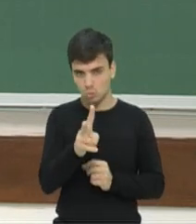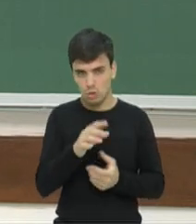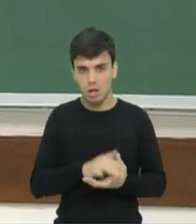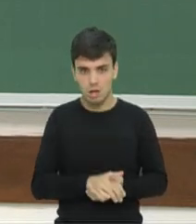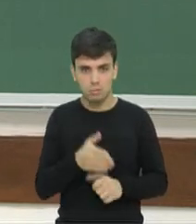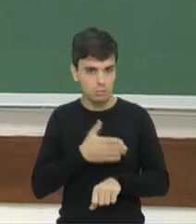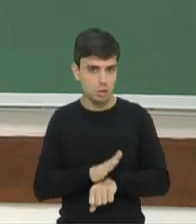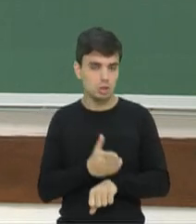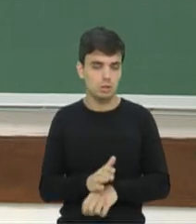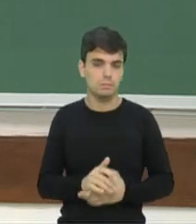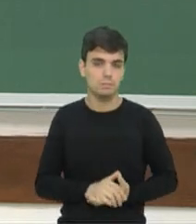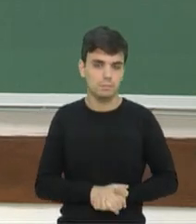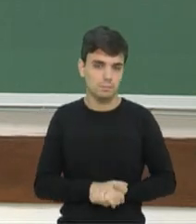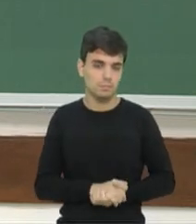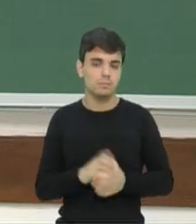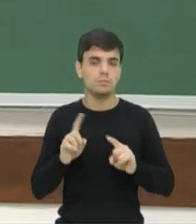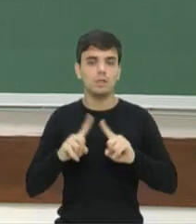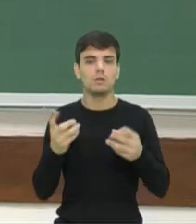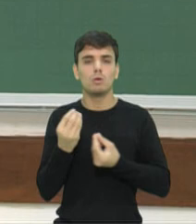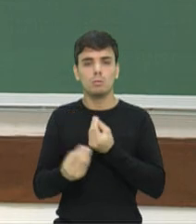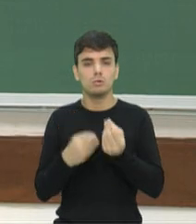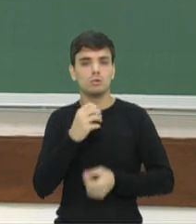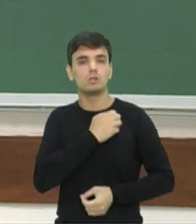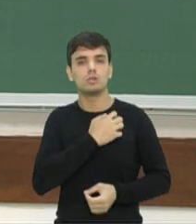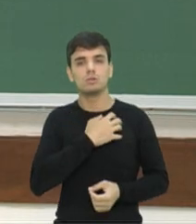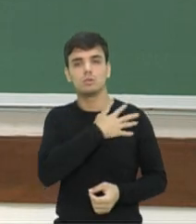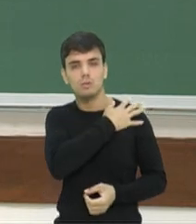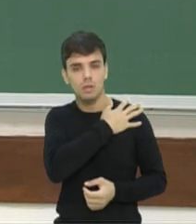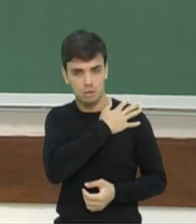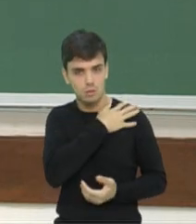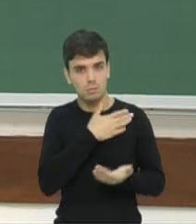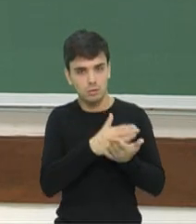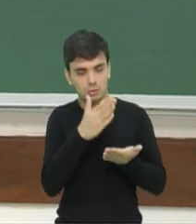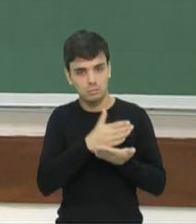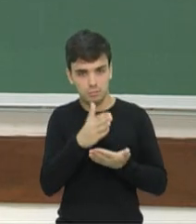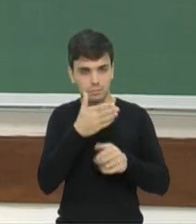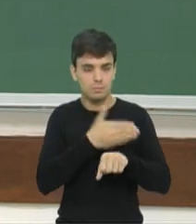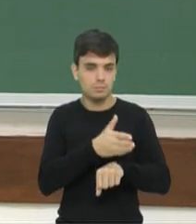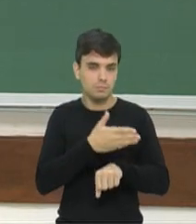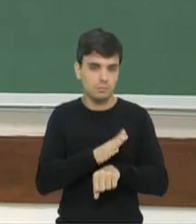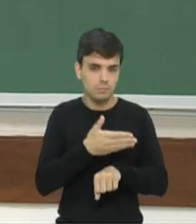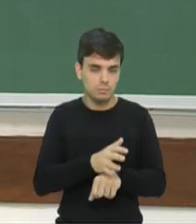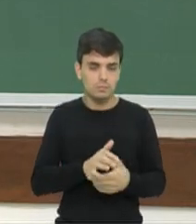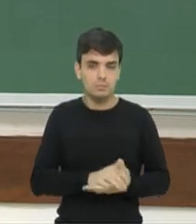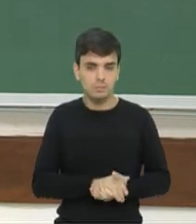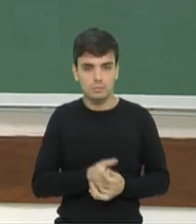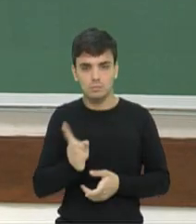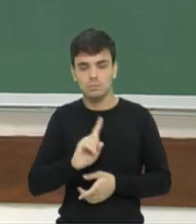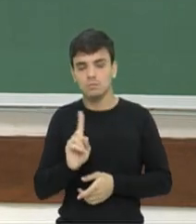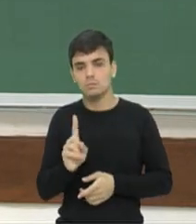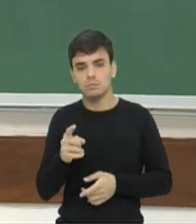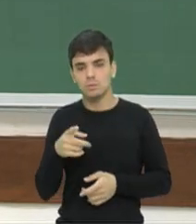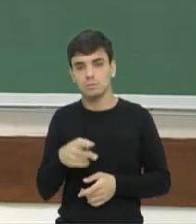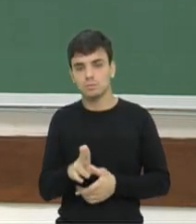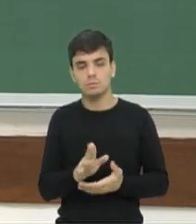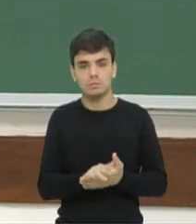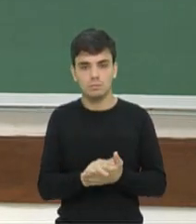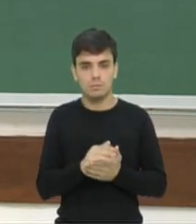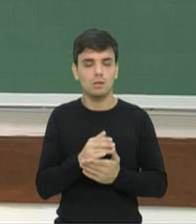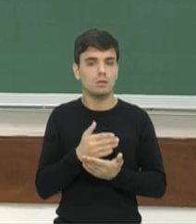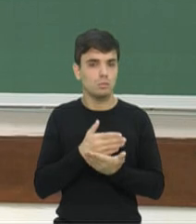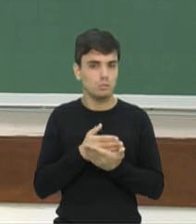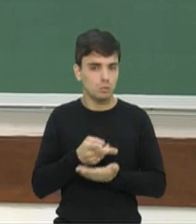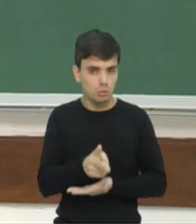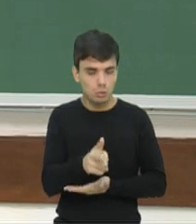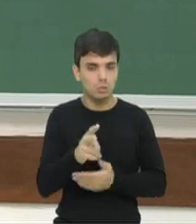sendo praticada. E como os soldados americanos também gostaram da modalidade, começaram a praticar, então ela continuou sendo divulgada, né,